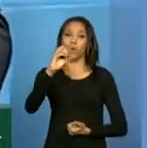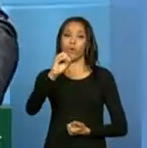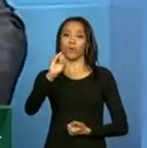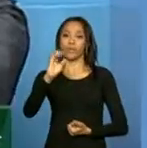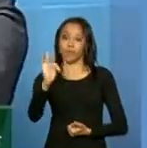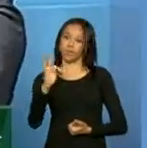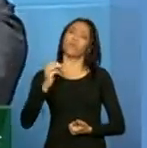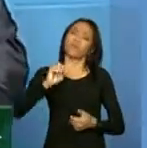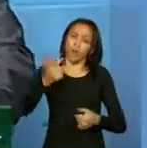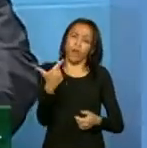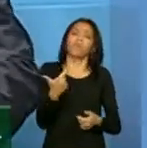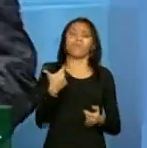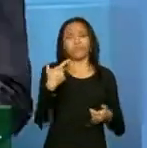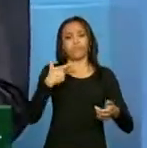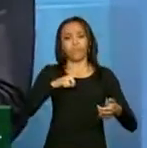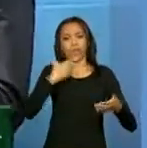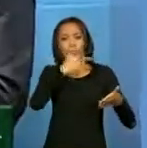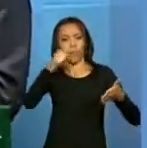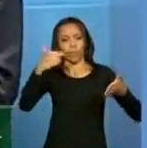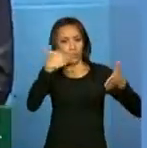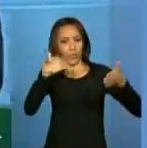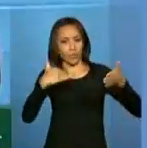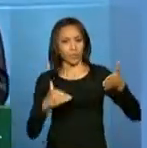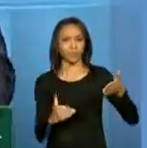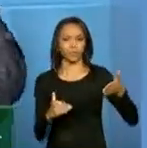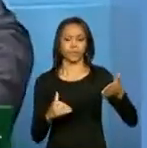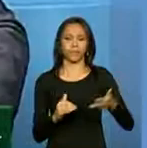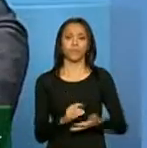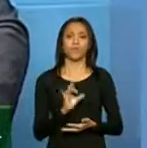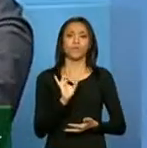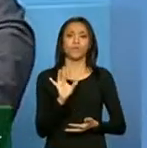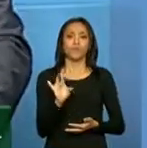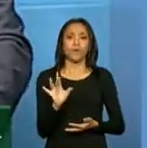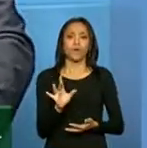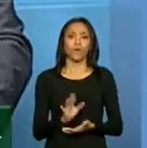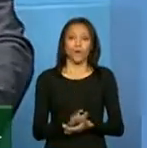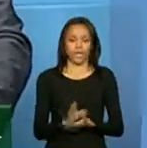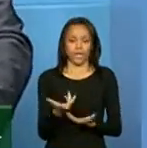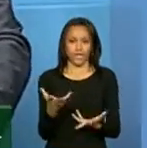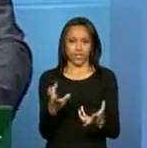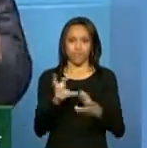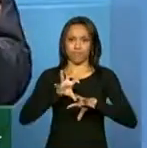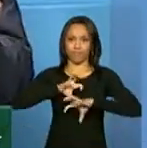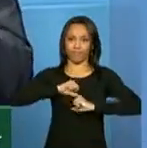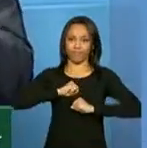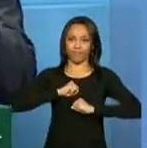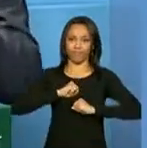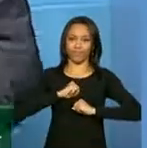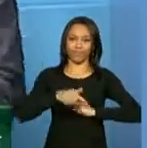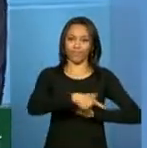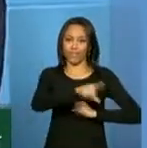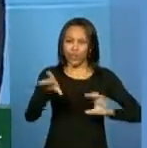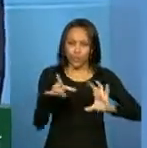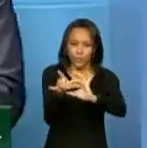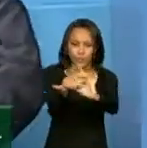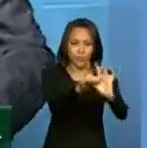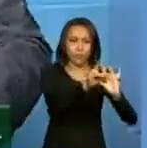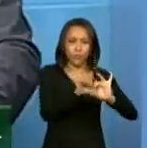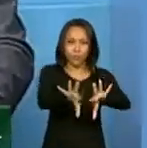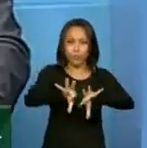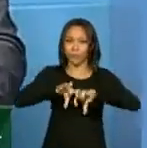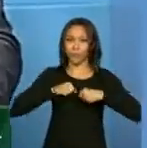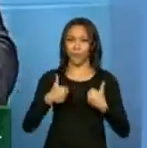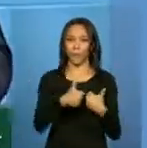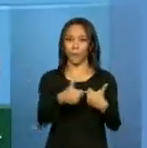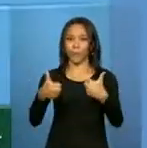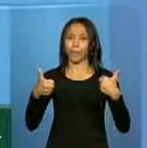há outras questões também, não somente a inspiração e aquela energia que advém da nossa união, mas temos